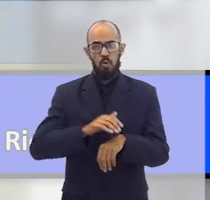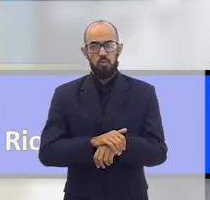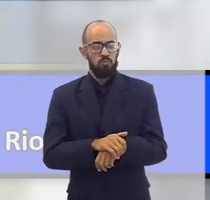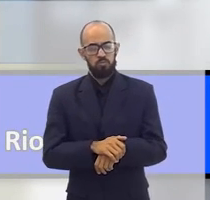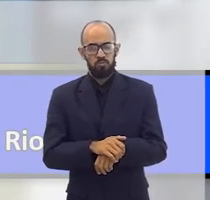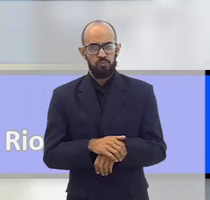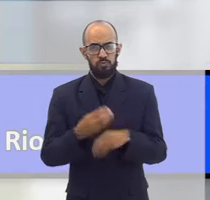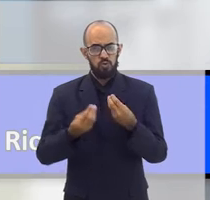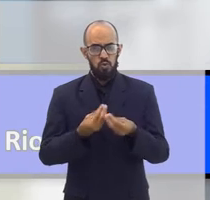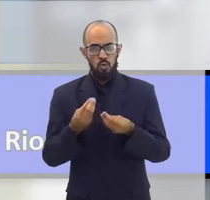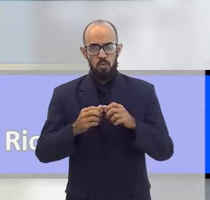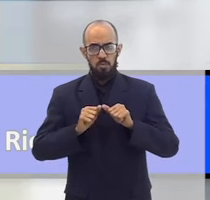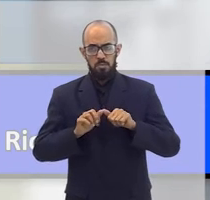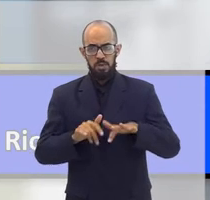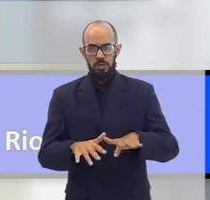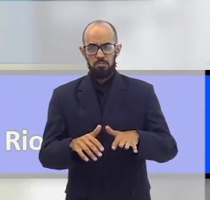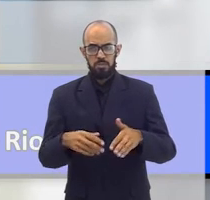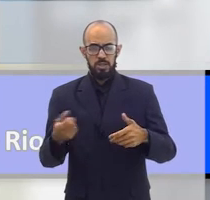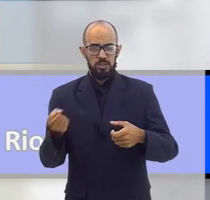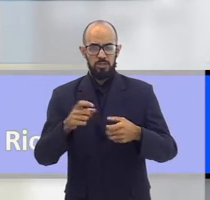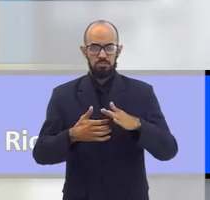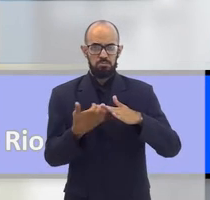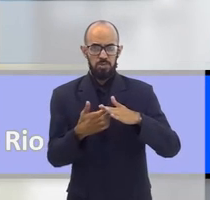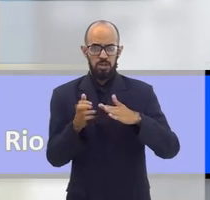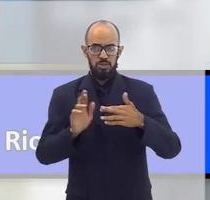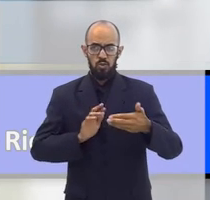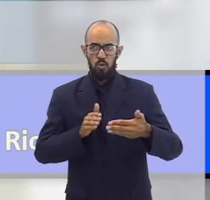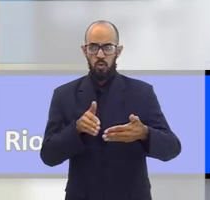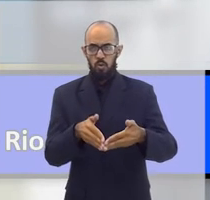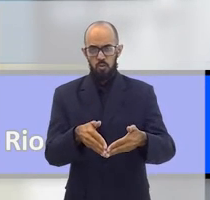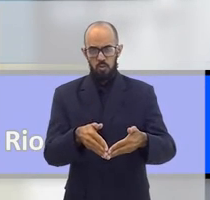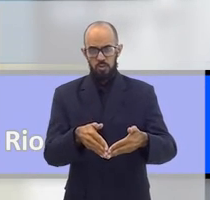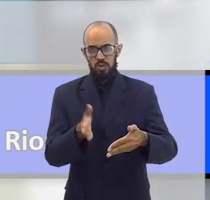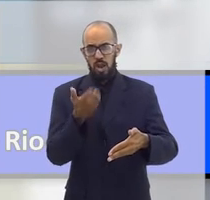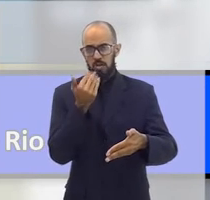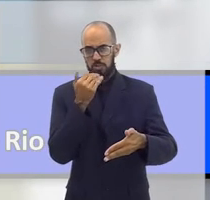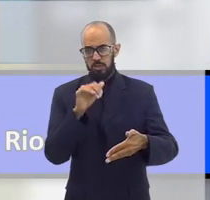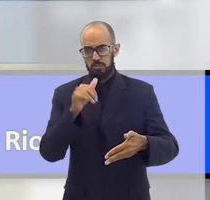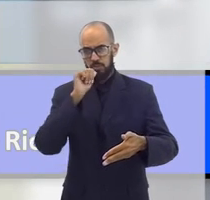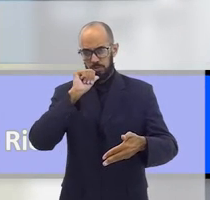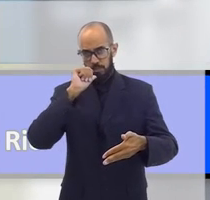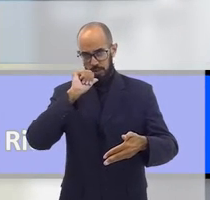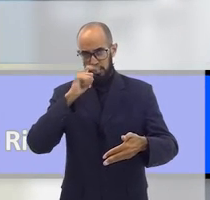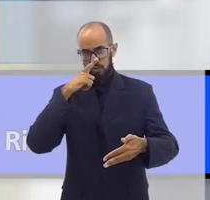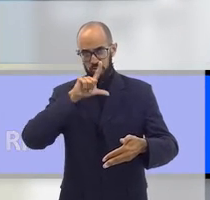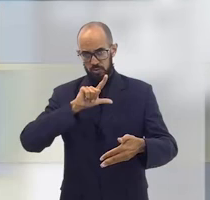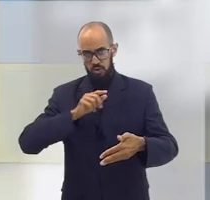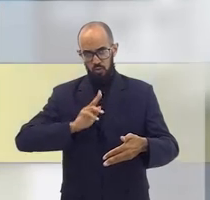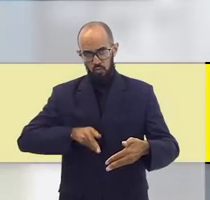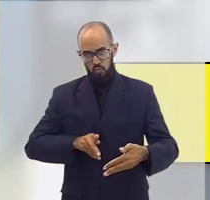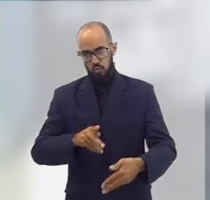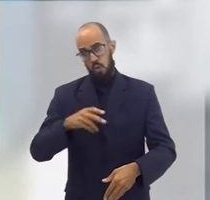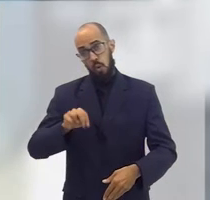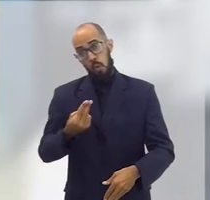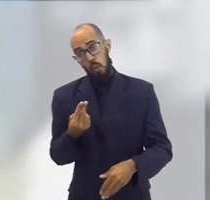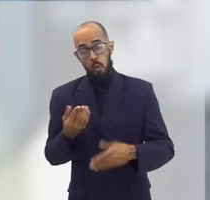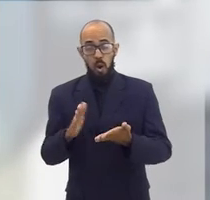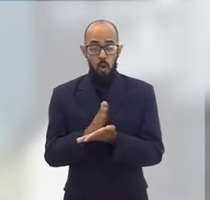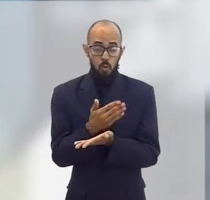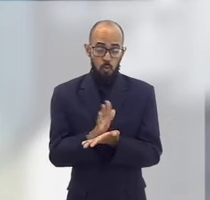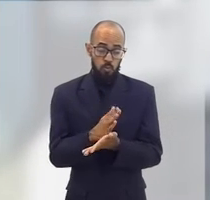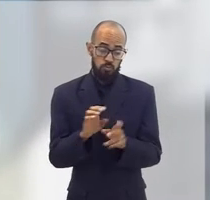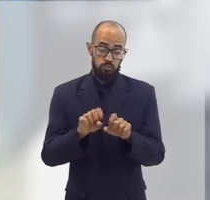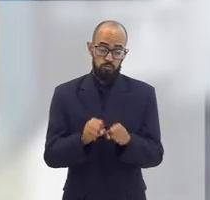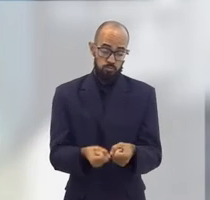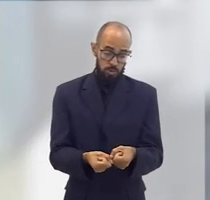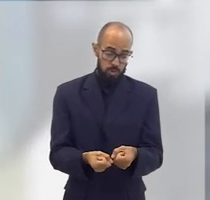da pandemia, de como as empresas, né, voltadas aí para o mercado de alimentos e bebidas sobreviveram ou não durante